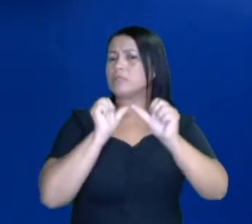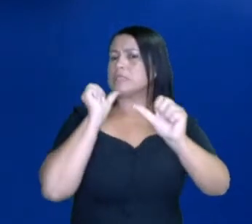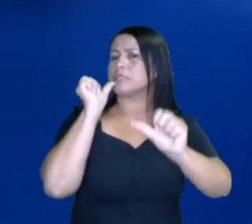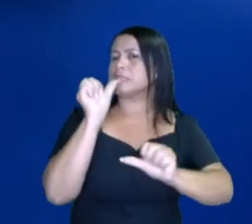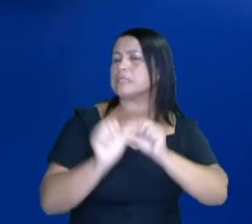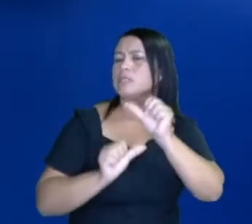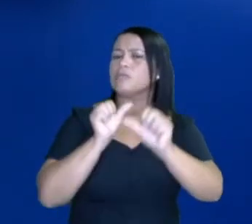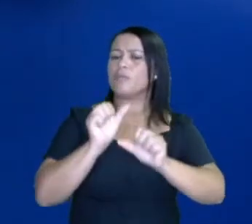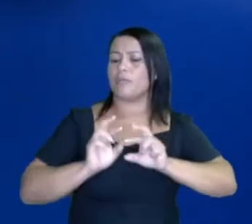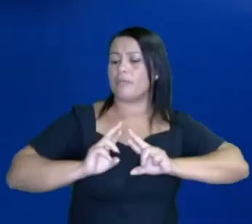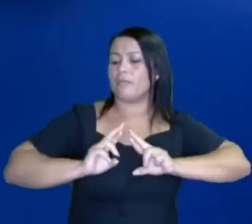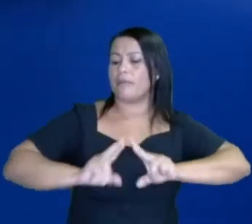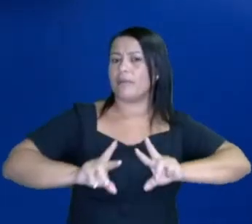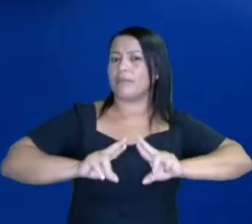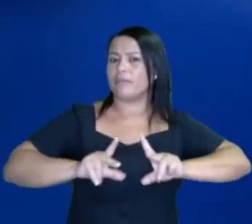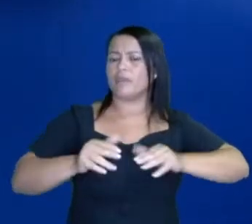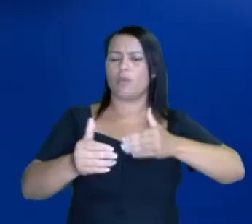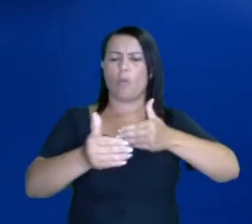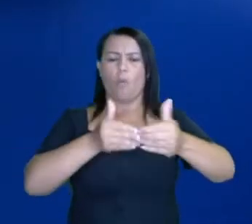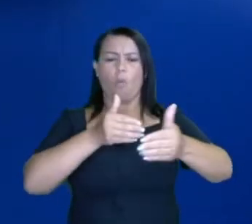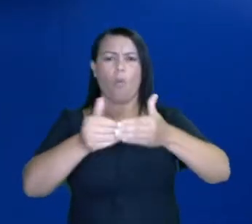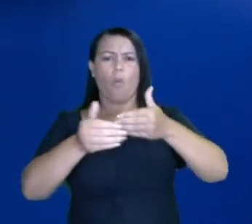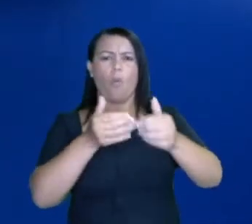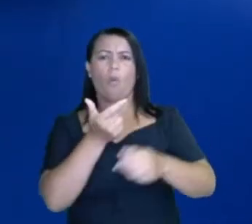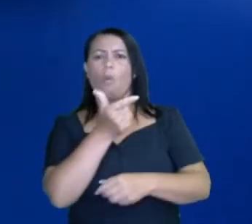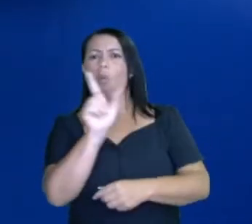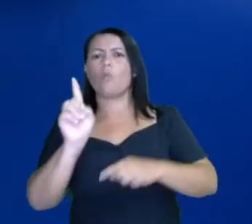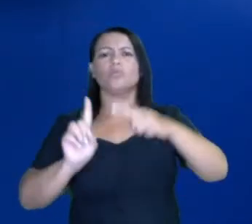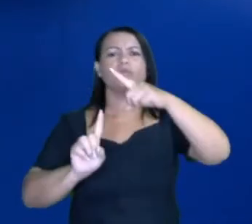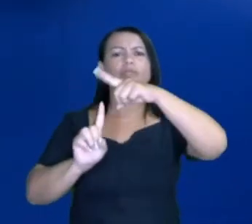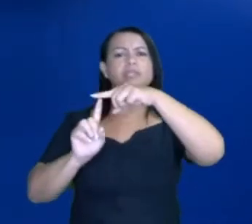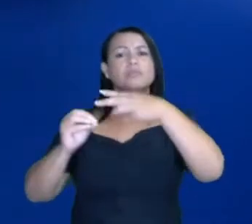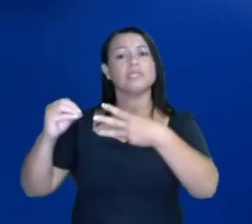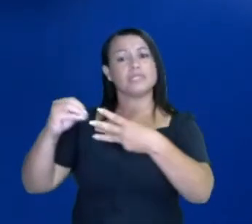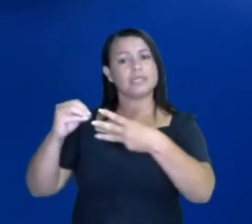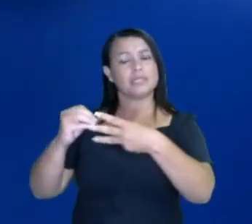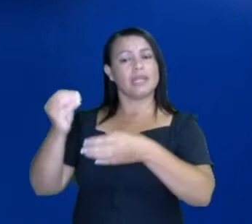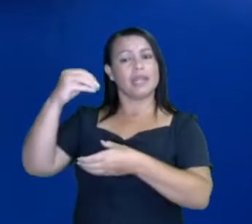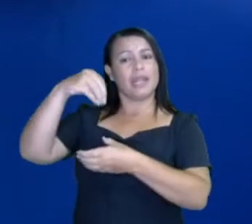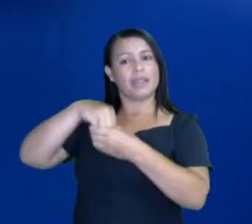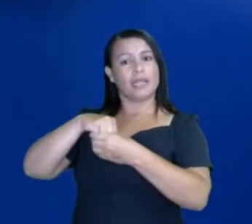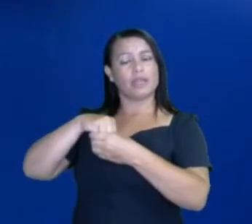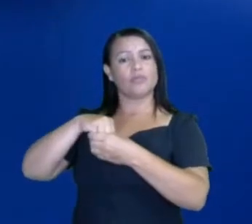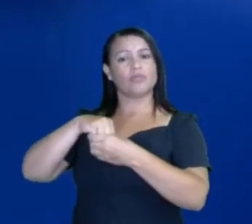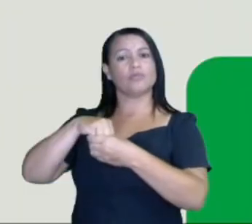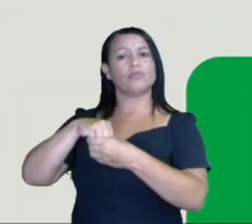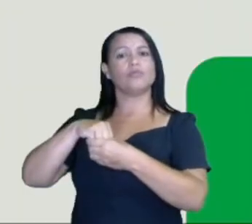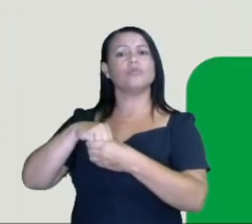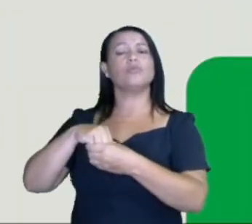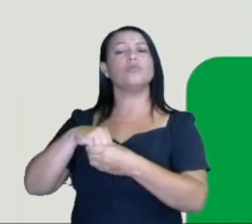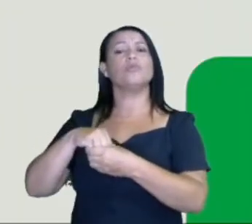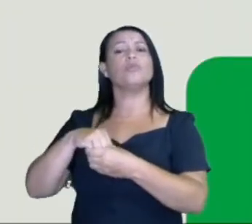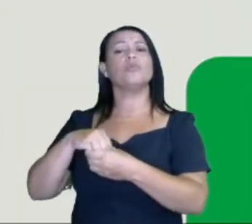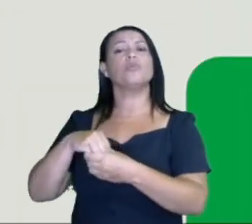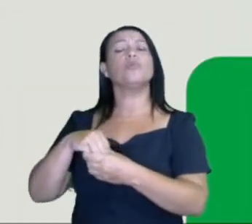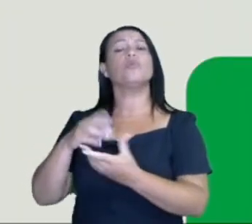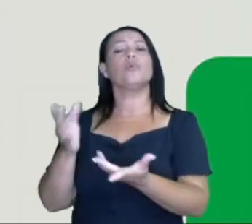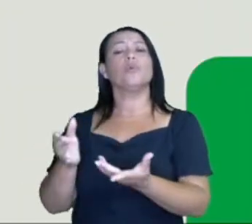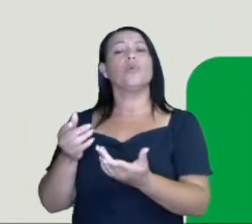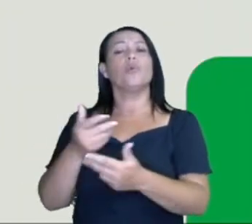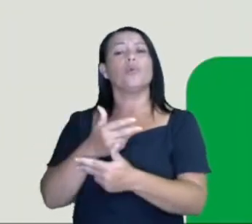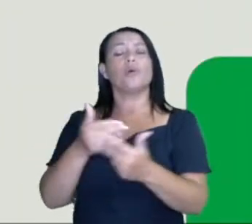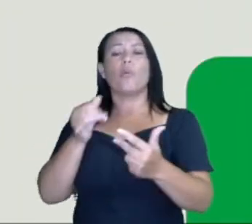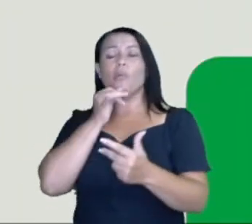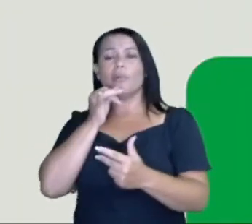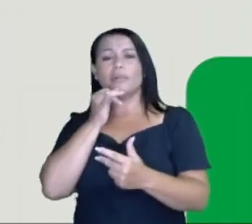se diferenciar em qualquer outro tipo de célula do organismo. Elas podem virar, por exemplo, como